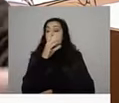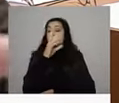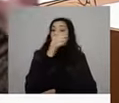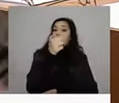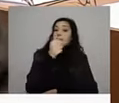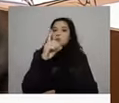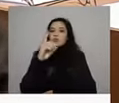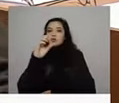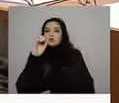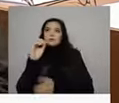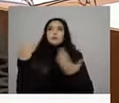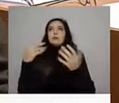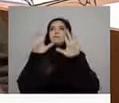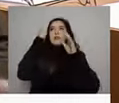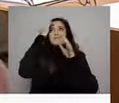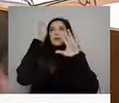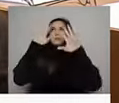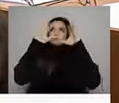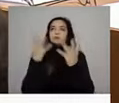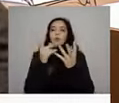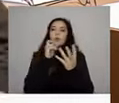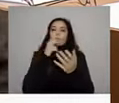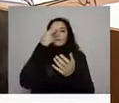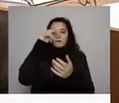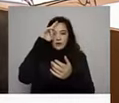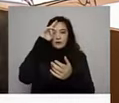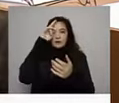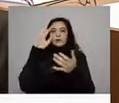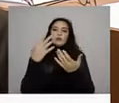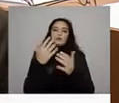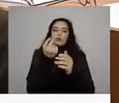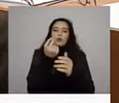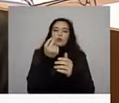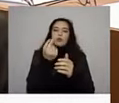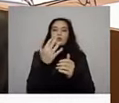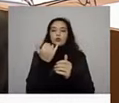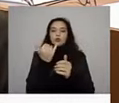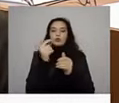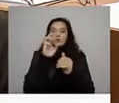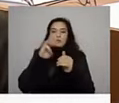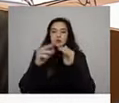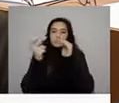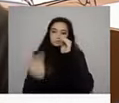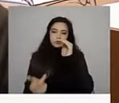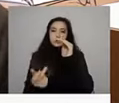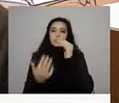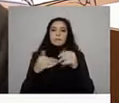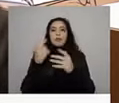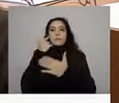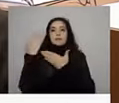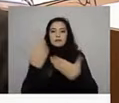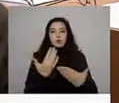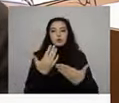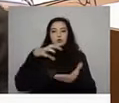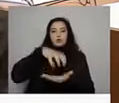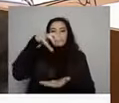Bom, assumindo que a estimativa grosseira pode falhar e pode ser um pouco menos de 12 milhões, pode ser um bocadinho mais para baixo. Mas isto que nós tivemos aqui foi uma apresentação de um Templo da Água em